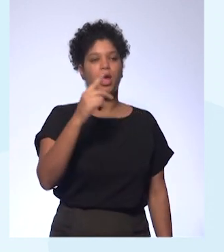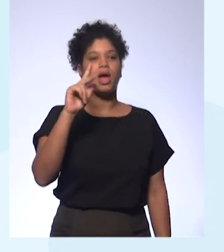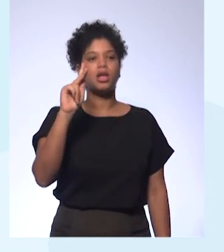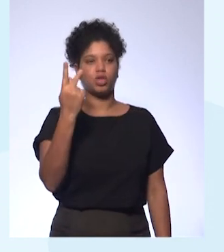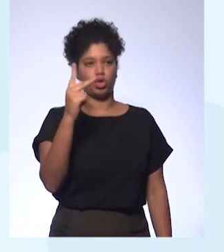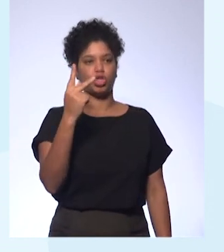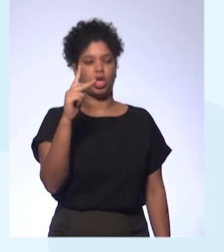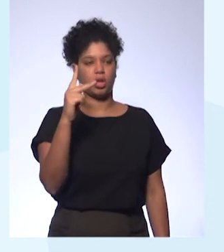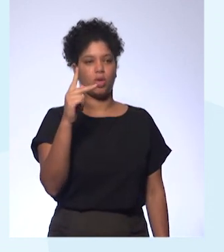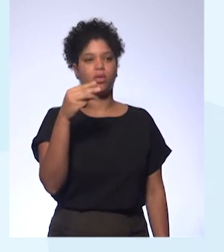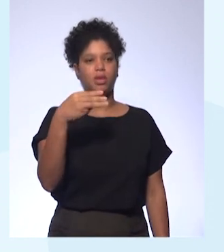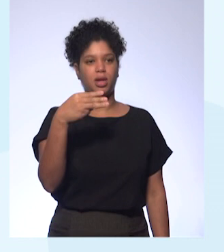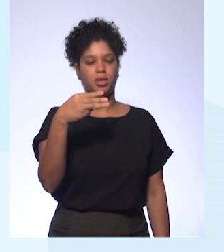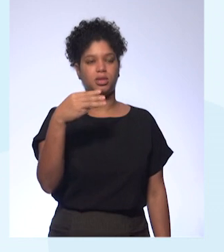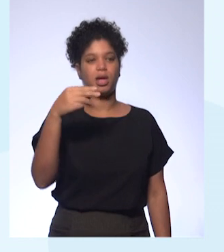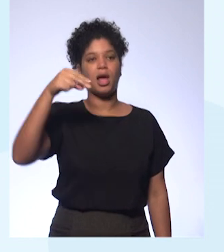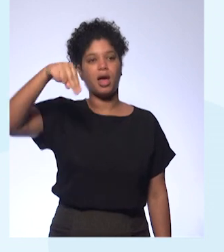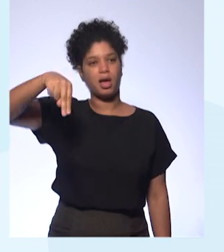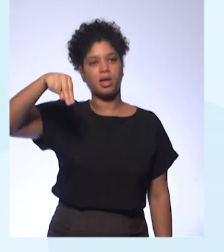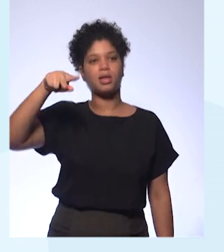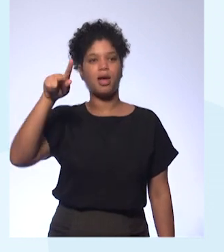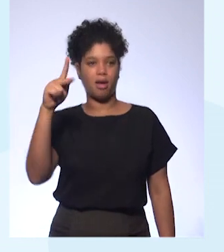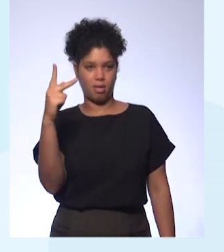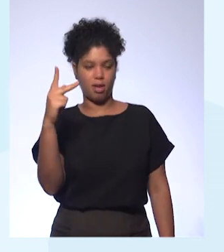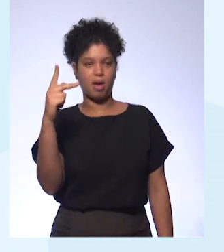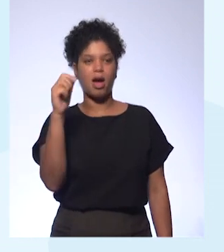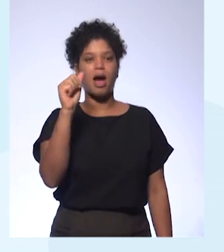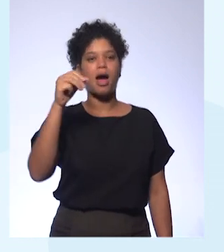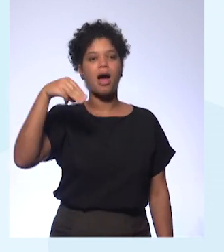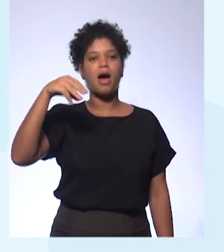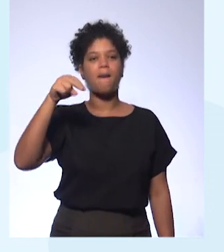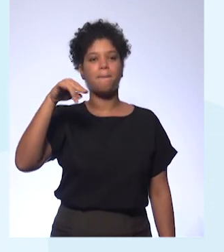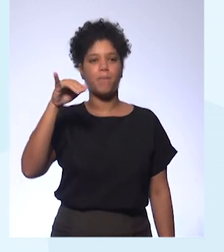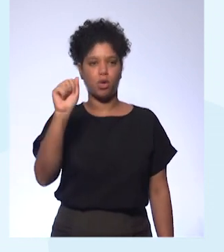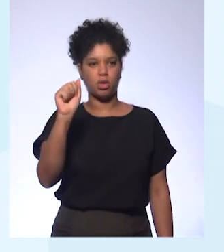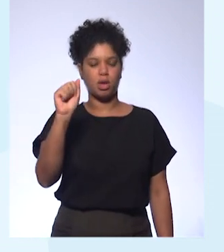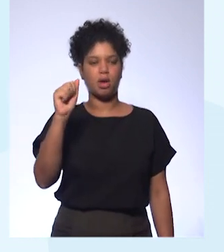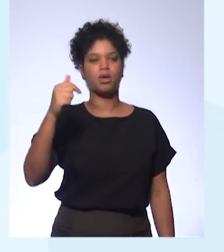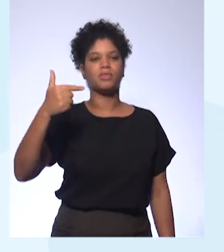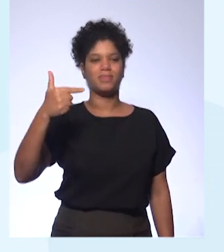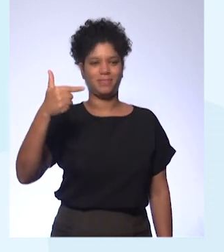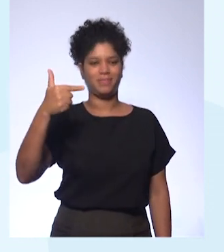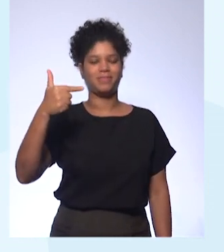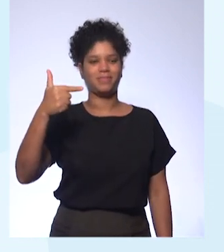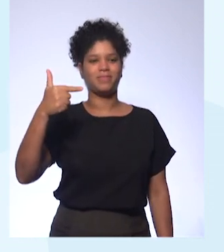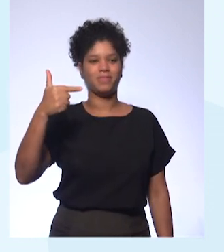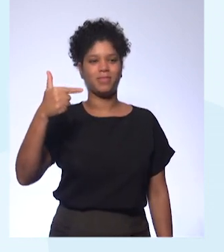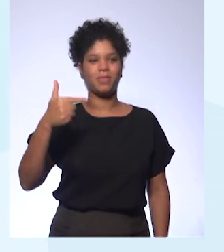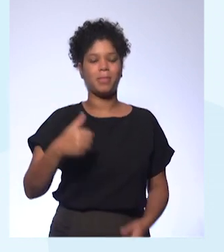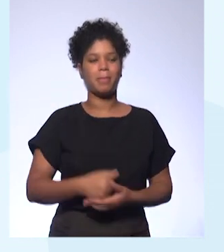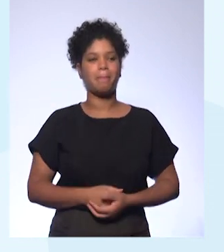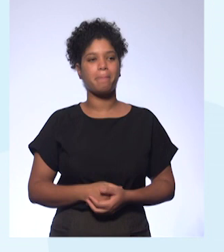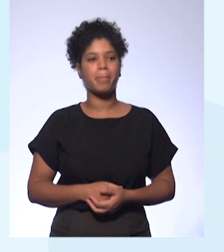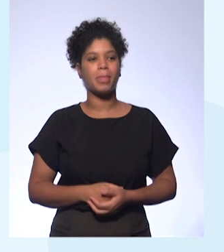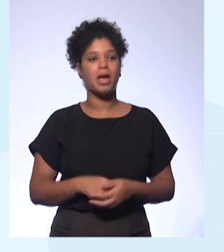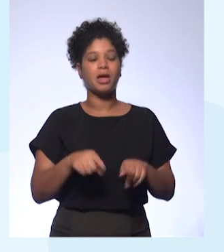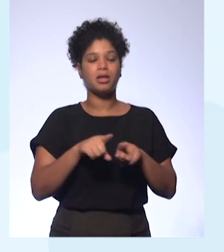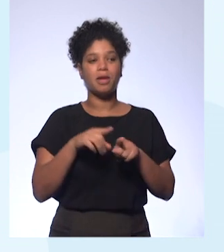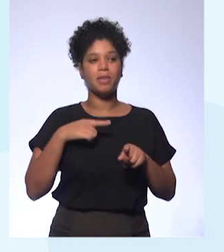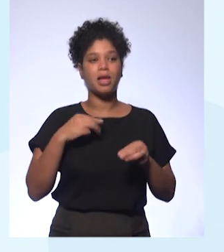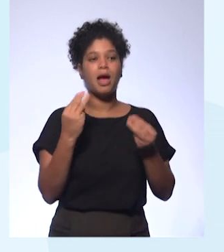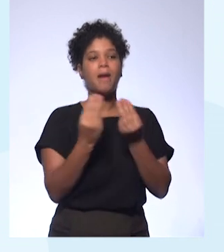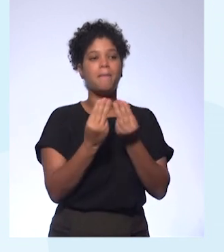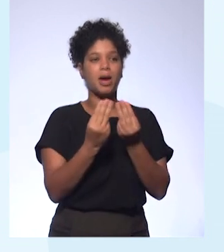3 partículas. E aqui a produção da molécula de amônia serão 2 partículas. Aqui nós temos a